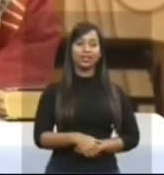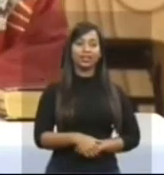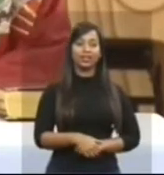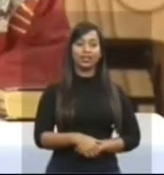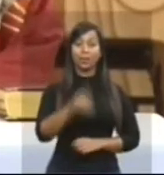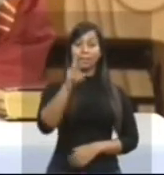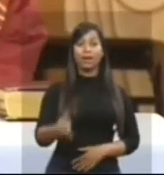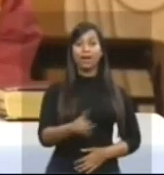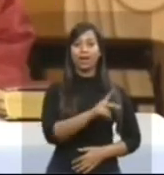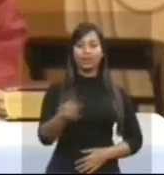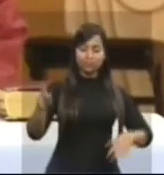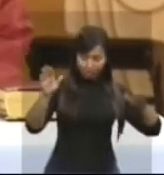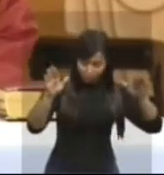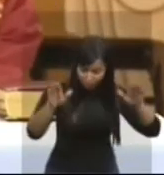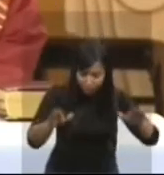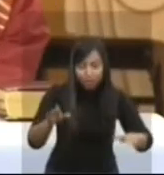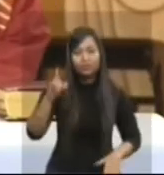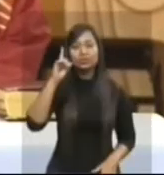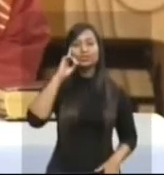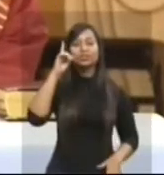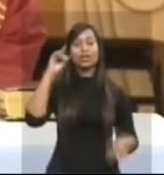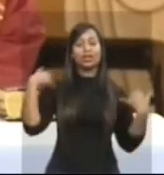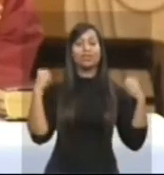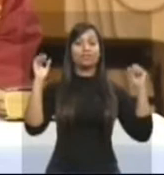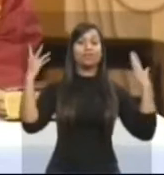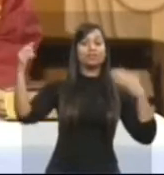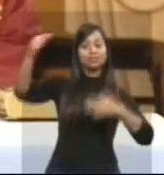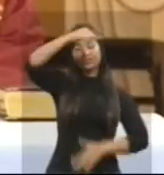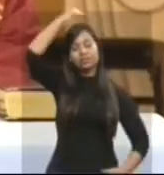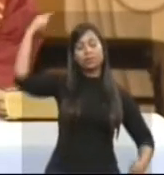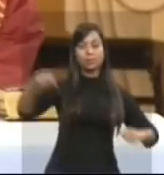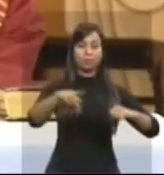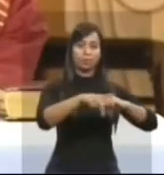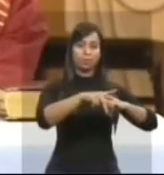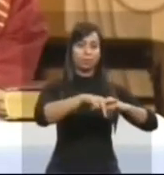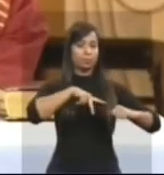Os padres ordenados no dia da festa de São Pedro e São Paulo.